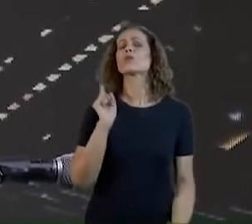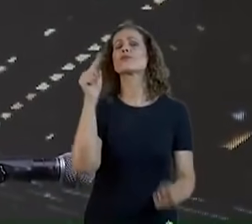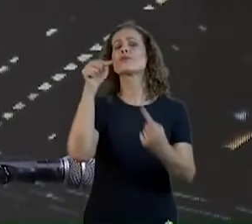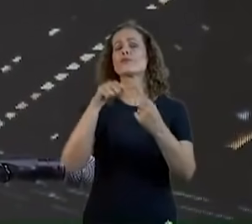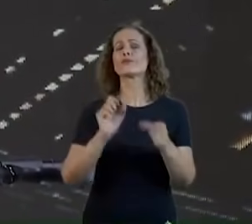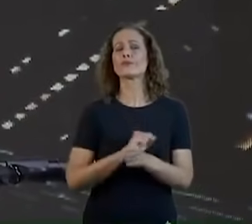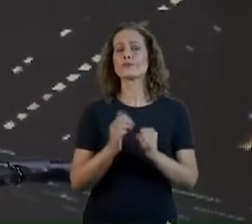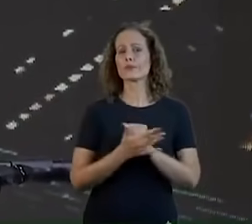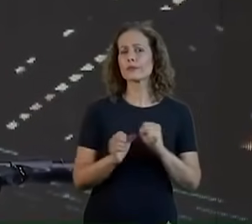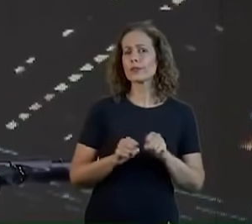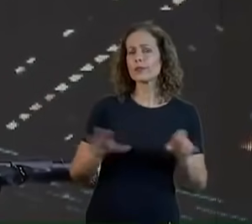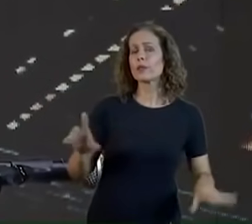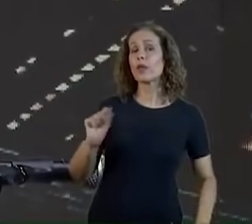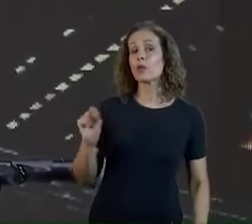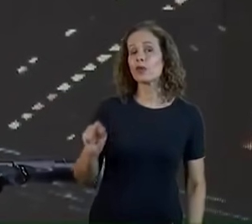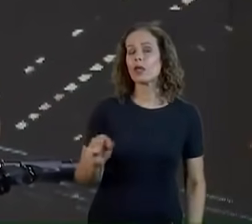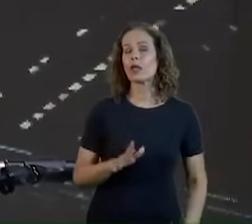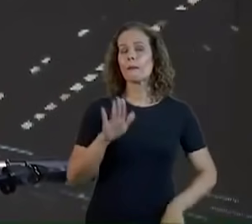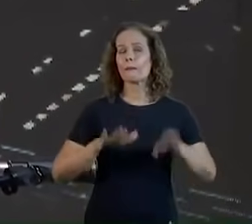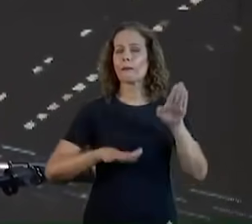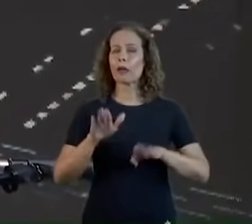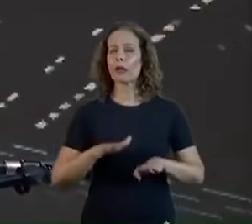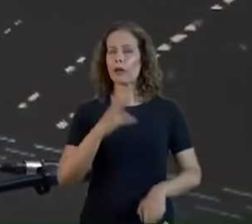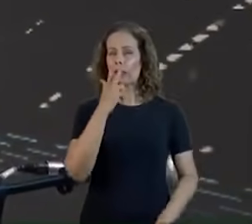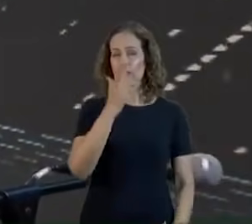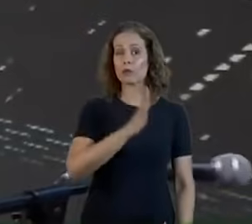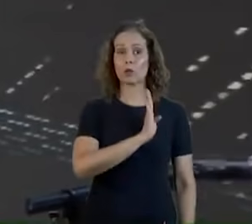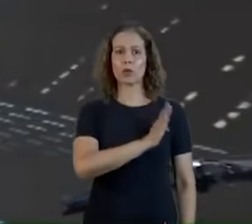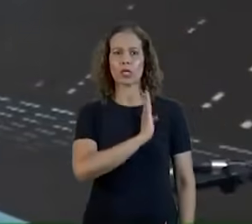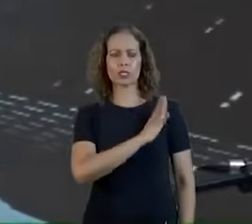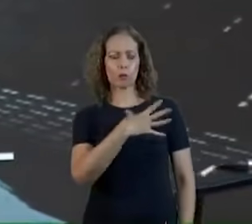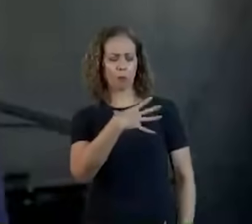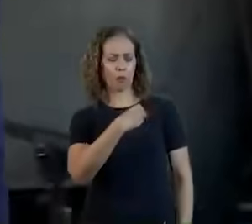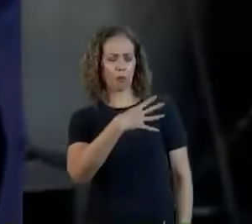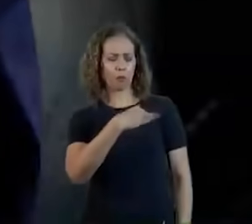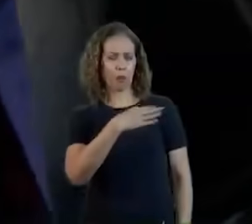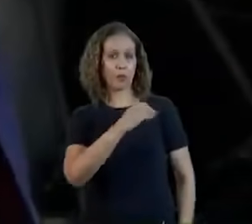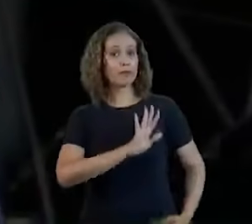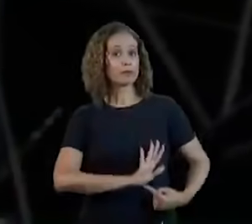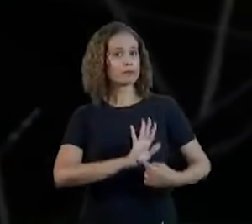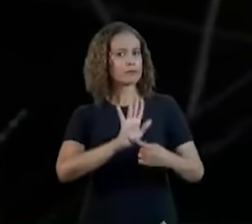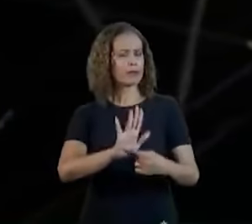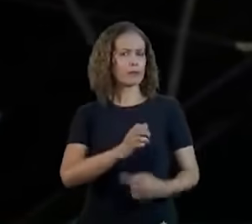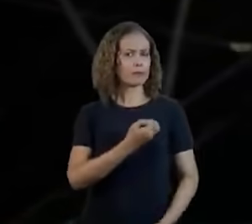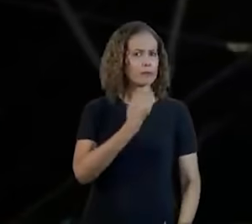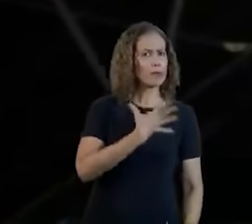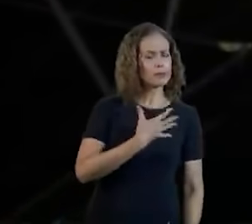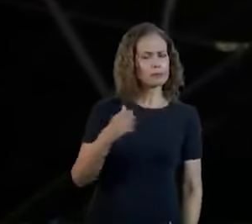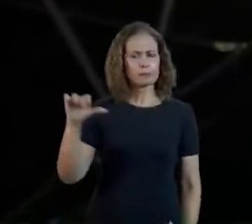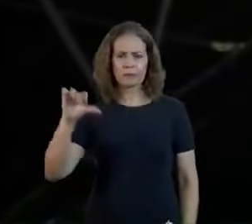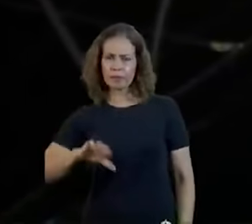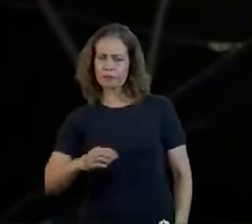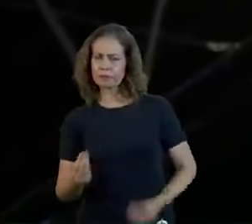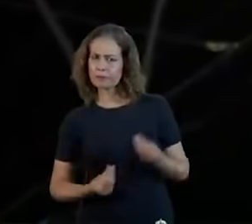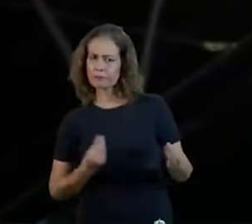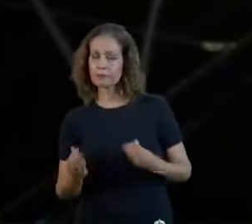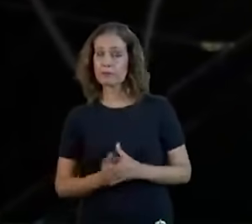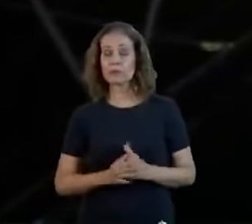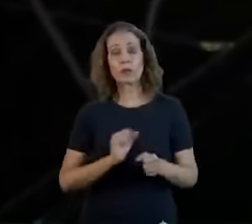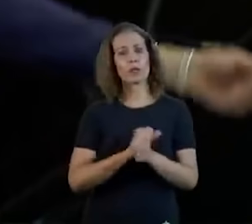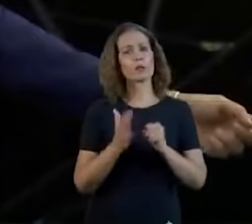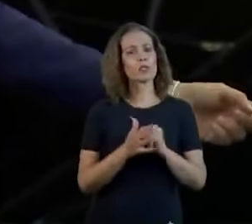coração de todos nós e revelar quem estava bem e quem estava mal. Agora a pandemia não piorou ninguém não, a pandemia